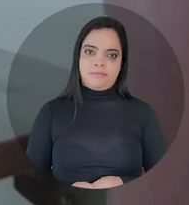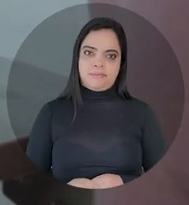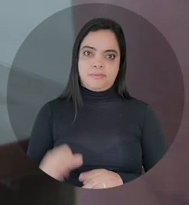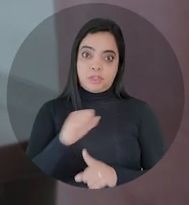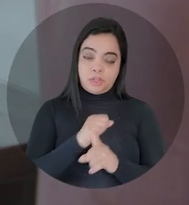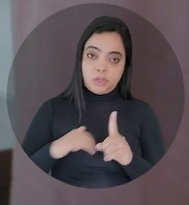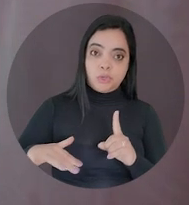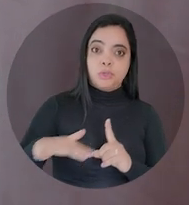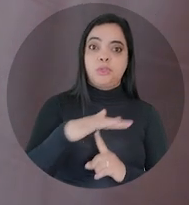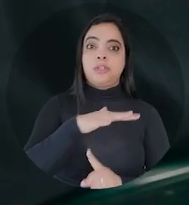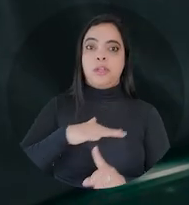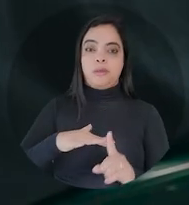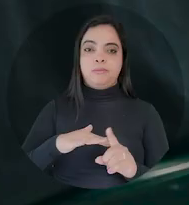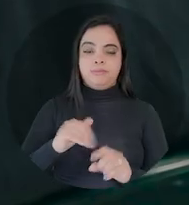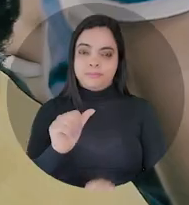social,